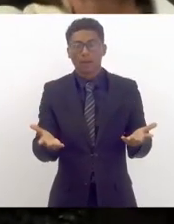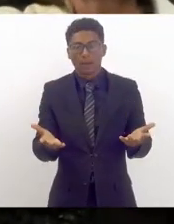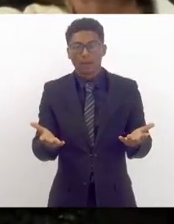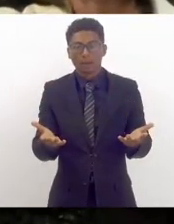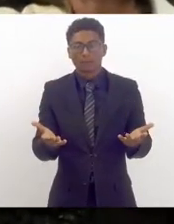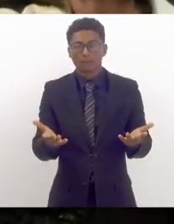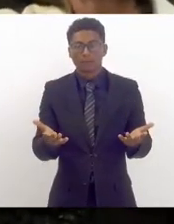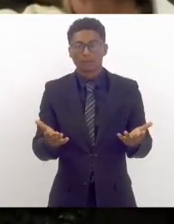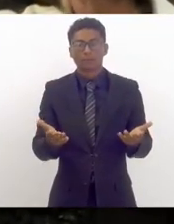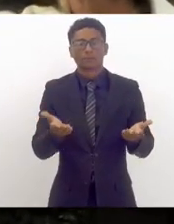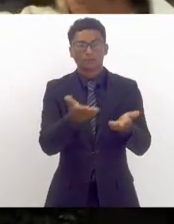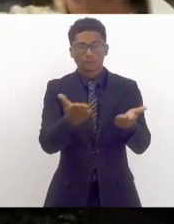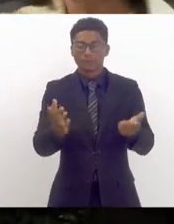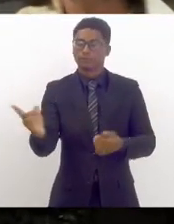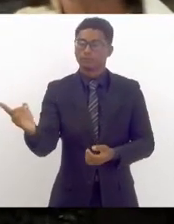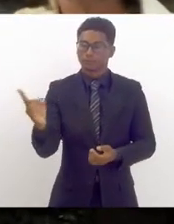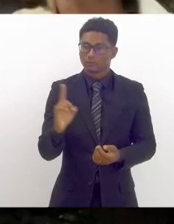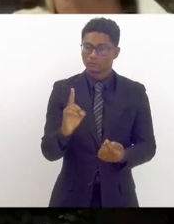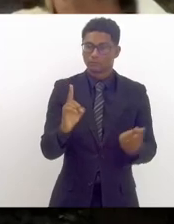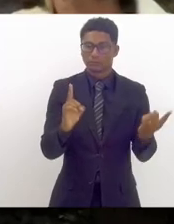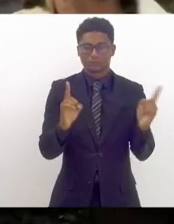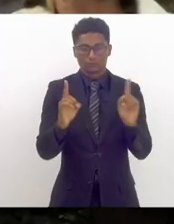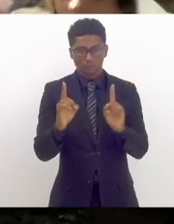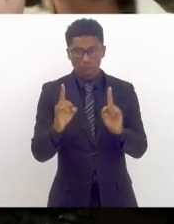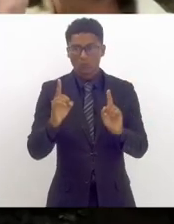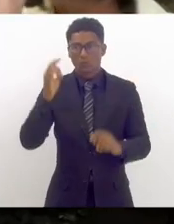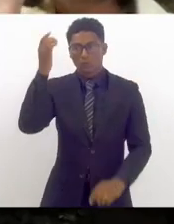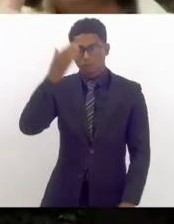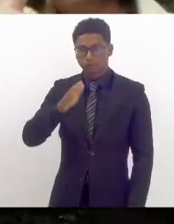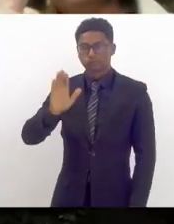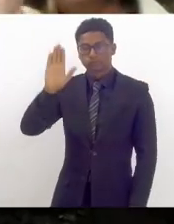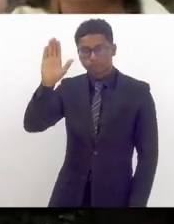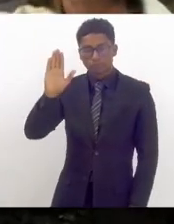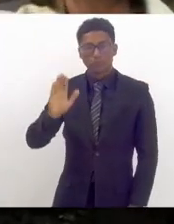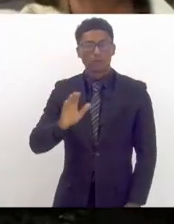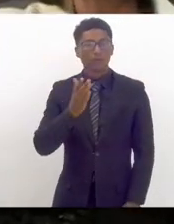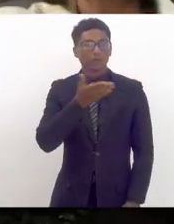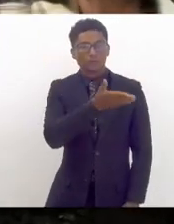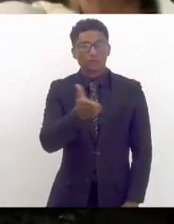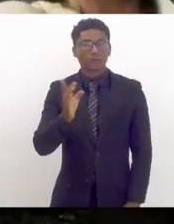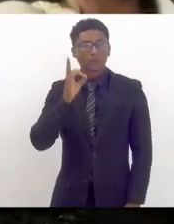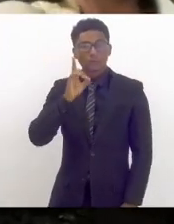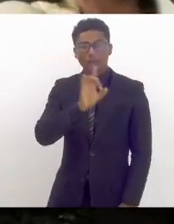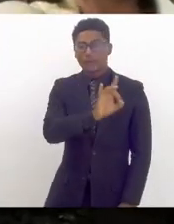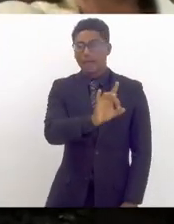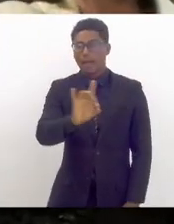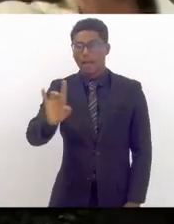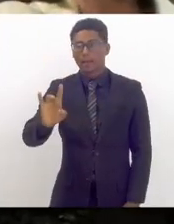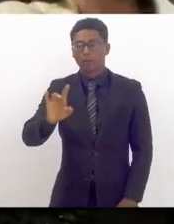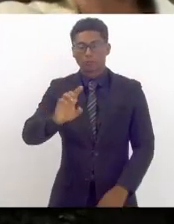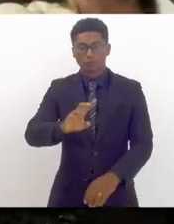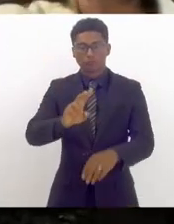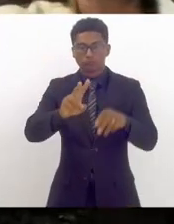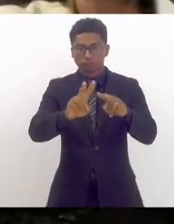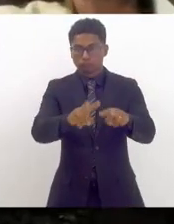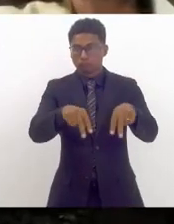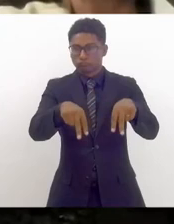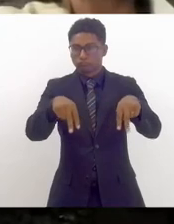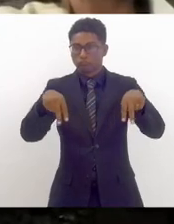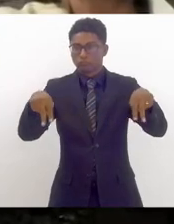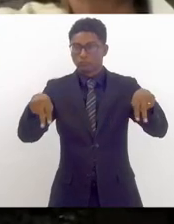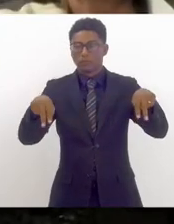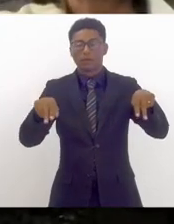do compromisso regimental de posse. Cada deputado de pé ratificará a declaração